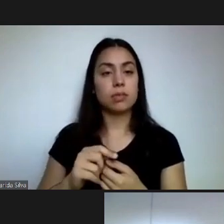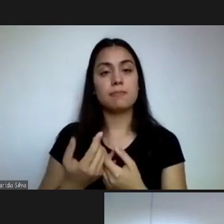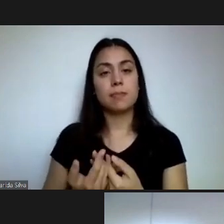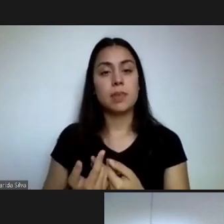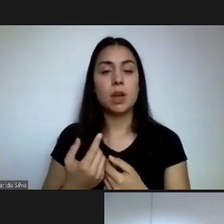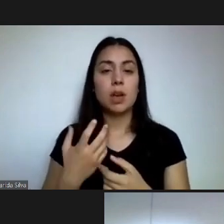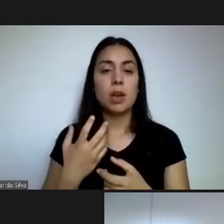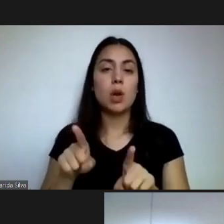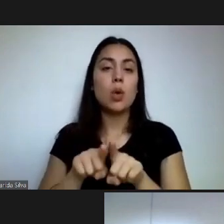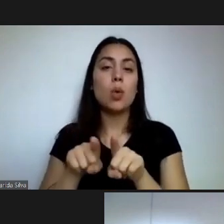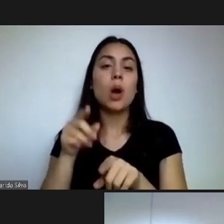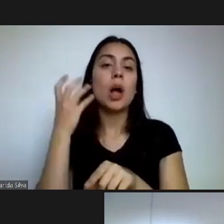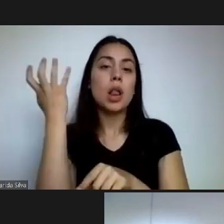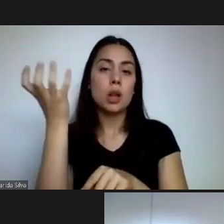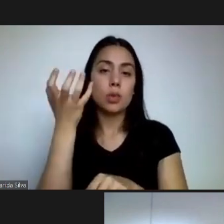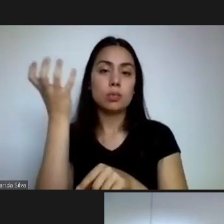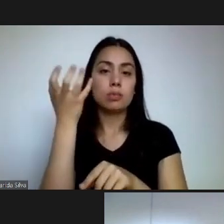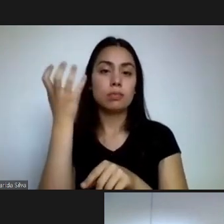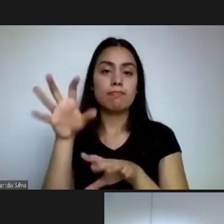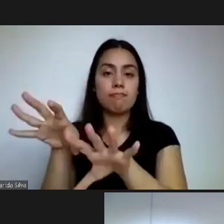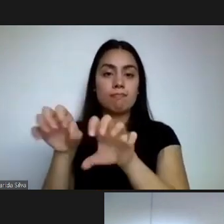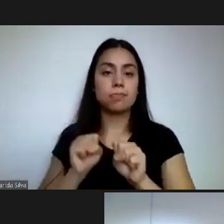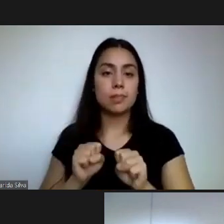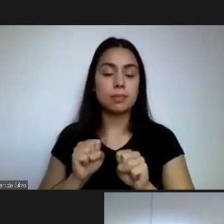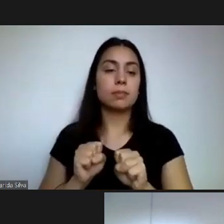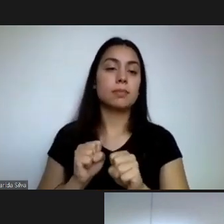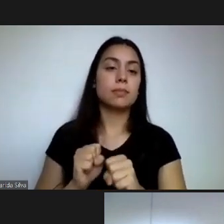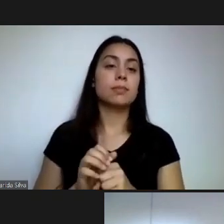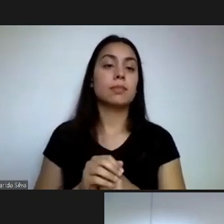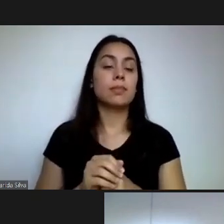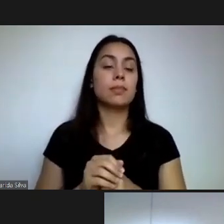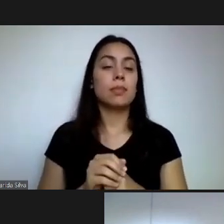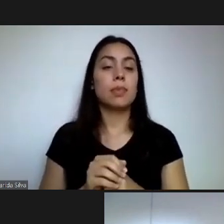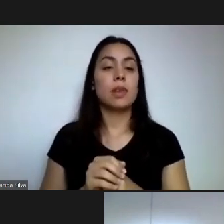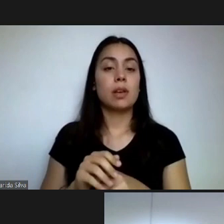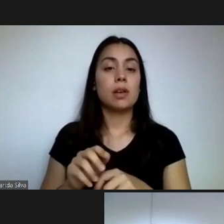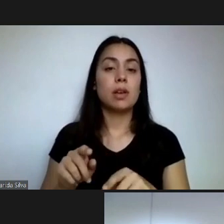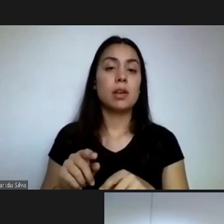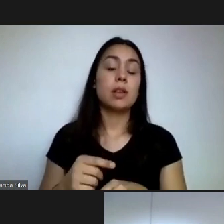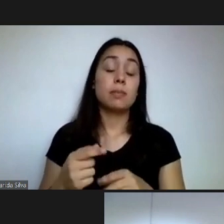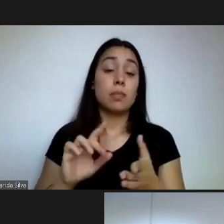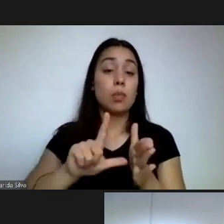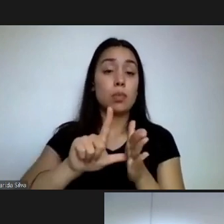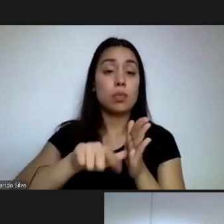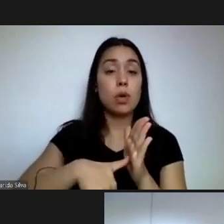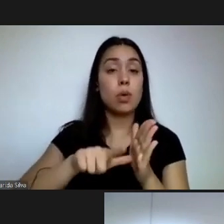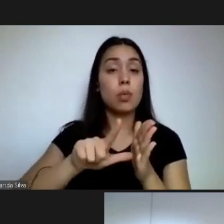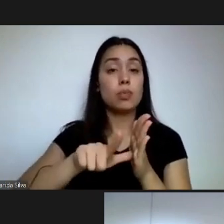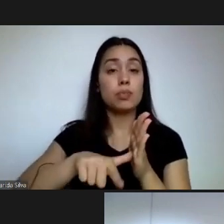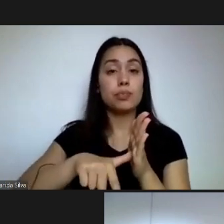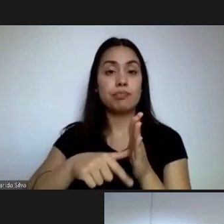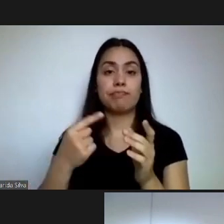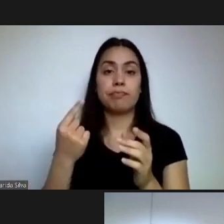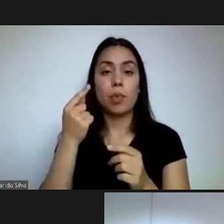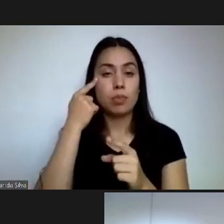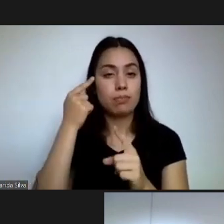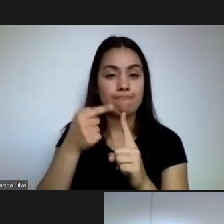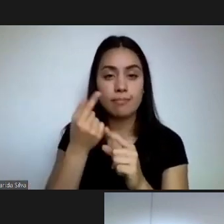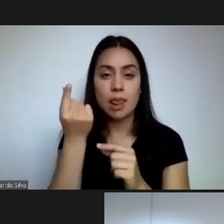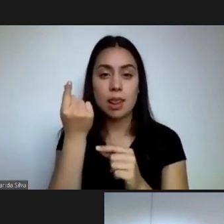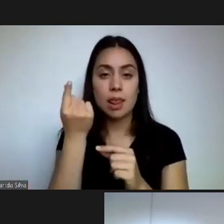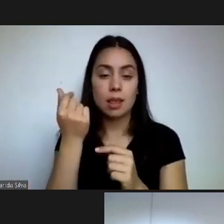da apropriação económica dos recursos, sobretudo, não é? É um projeto capitalista do período histórico que estamos a